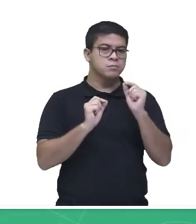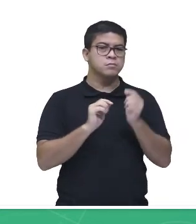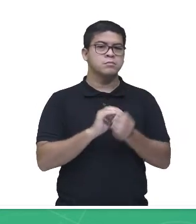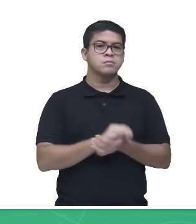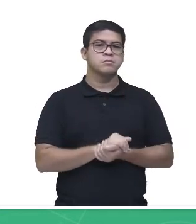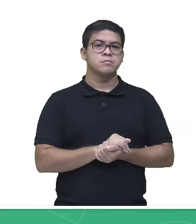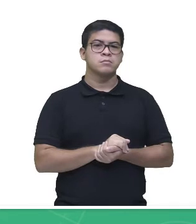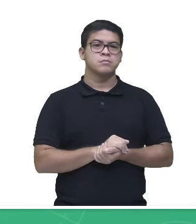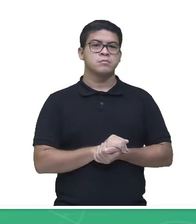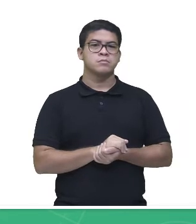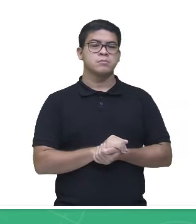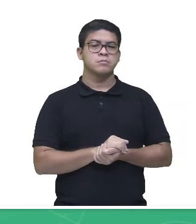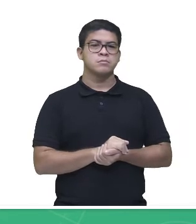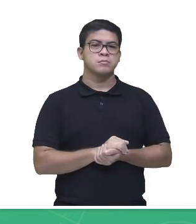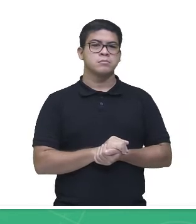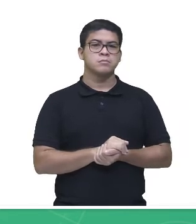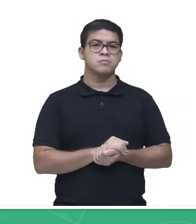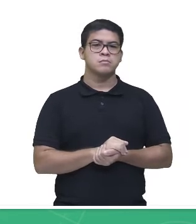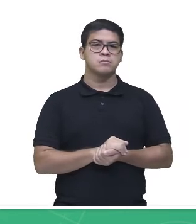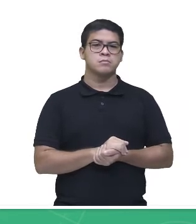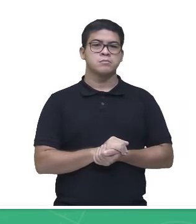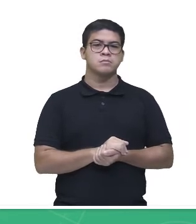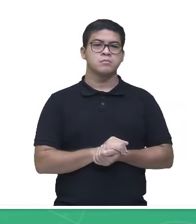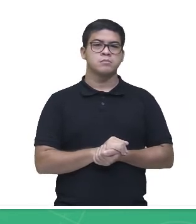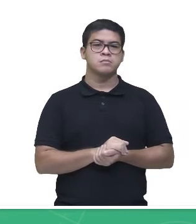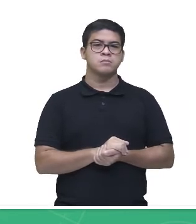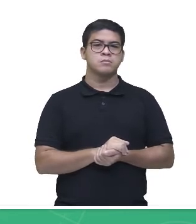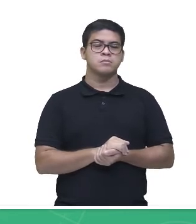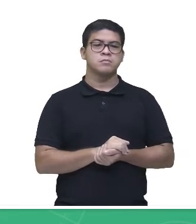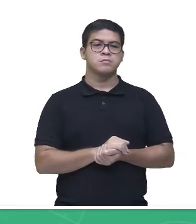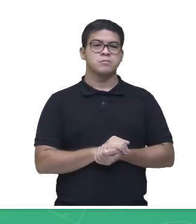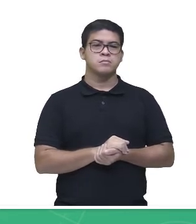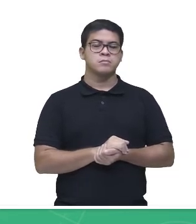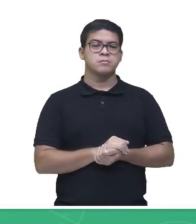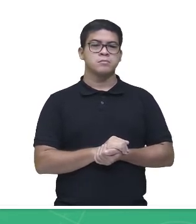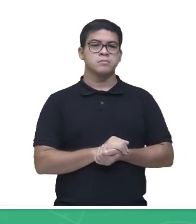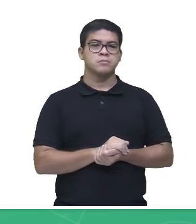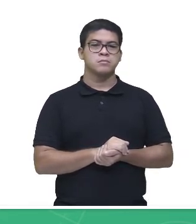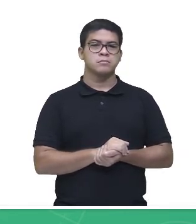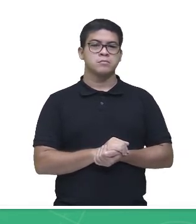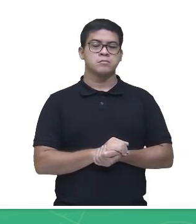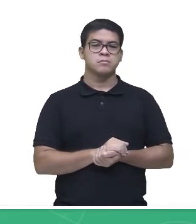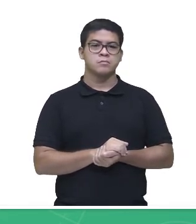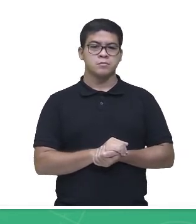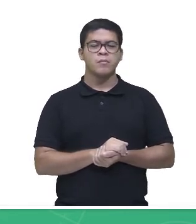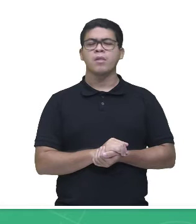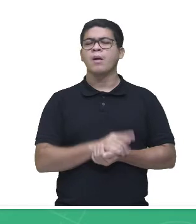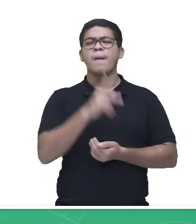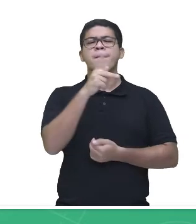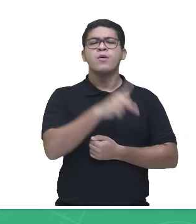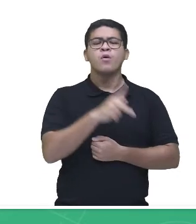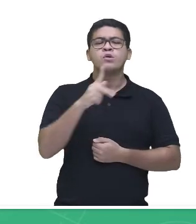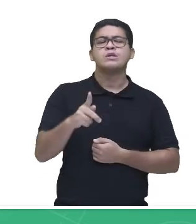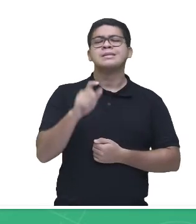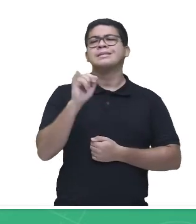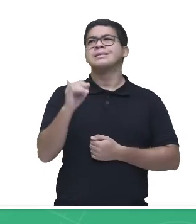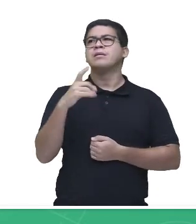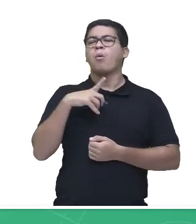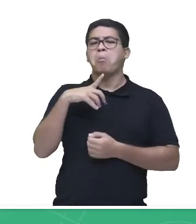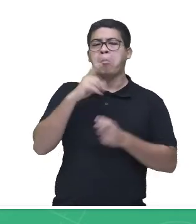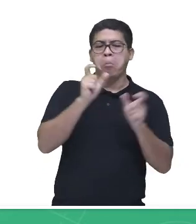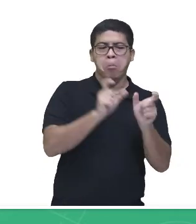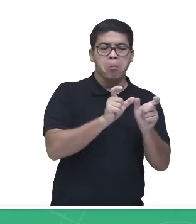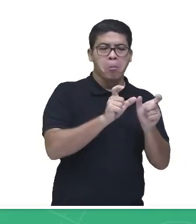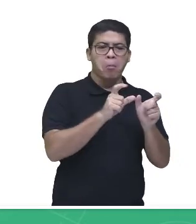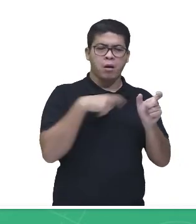a Ana, né, defendendo o meio ambiente. Eles disseram sim na defesa do meio ambiente. Professor, e se eu quisesse jogar o marcador temporal